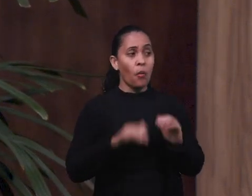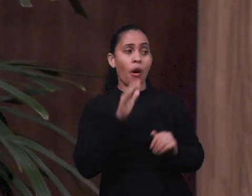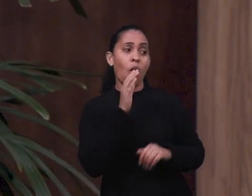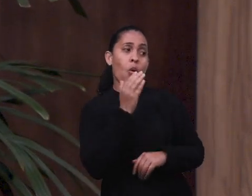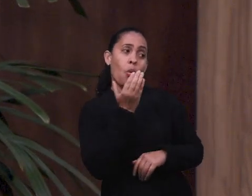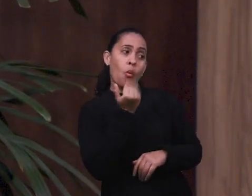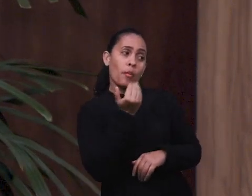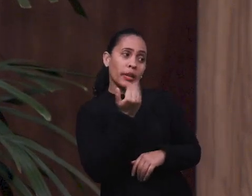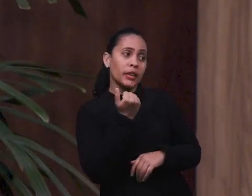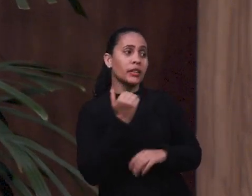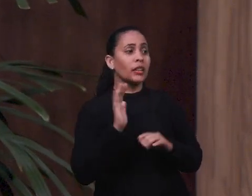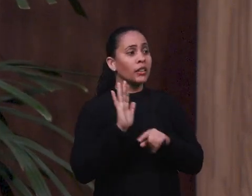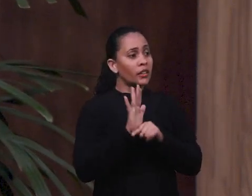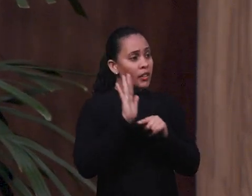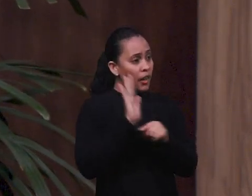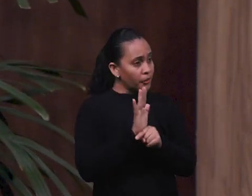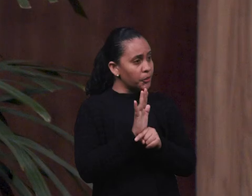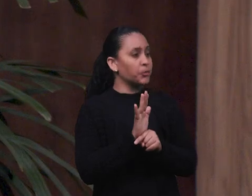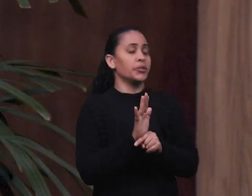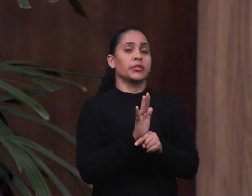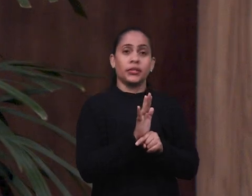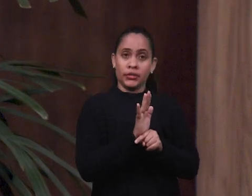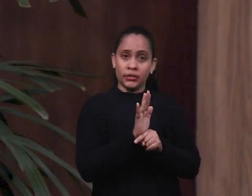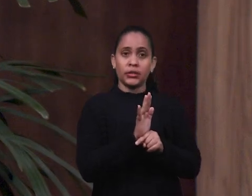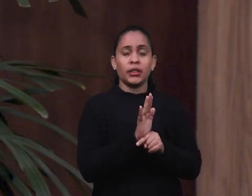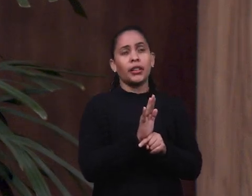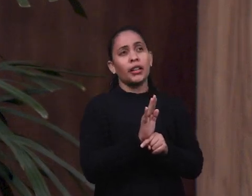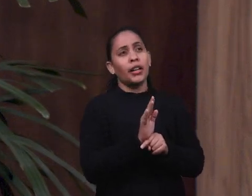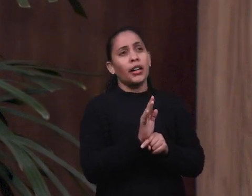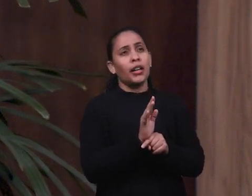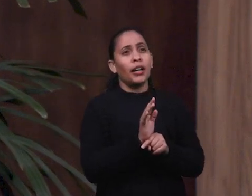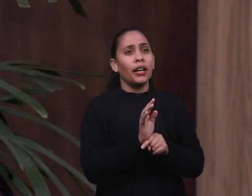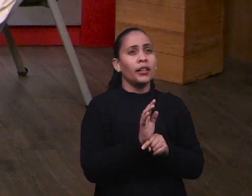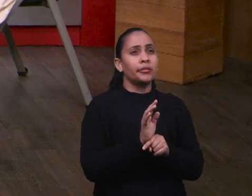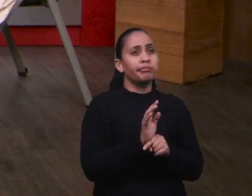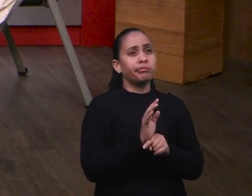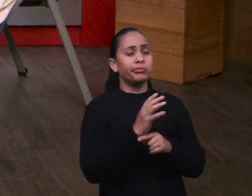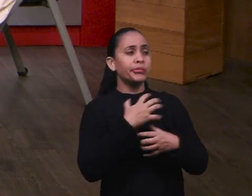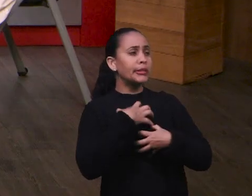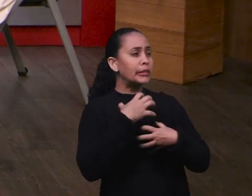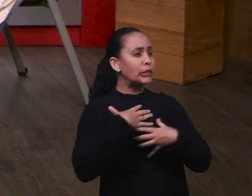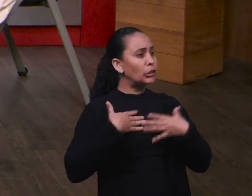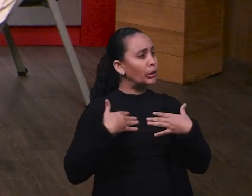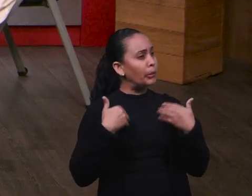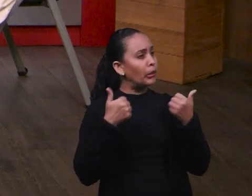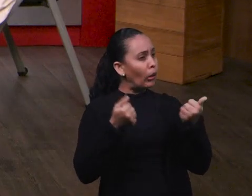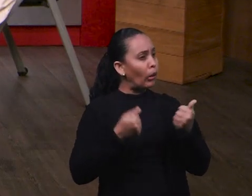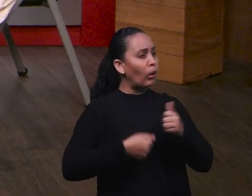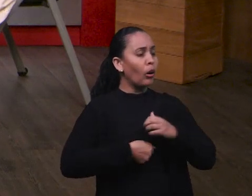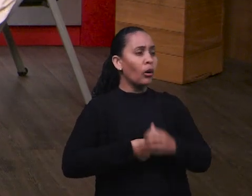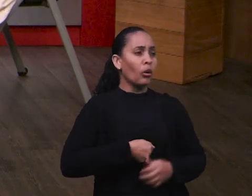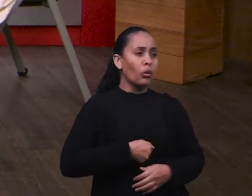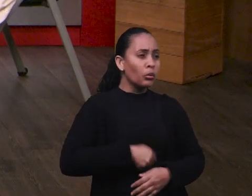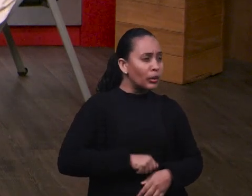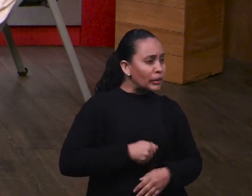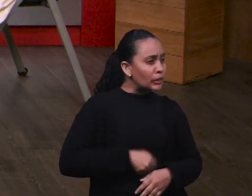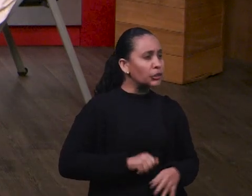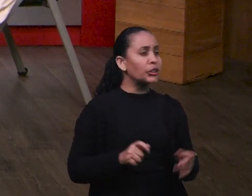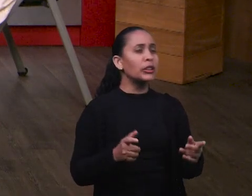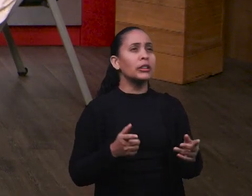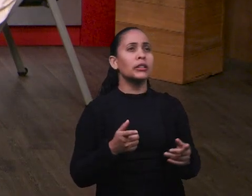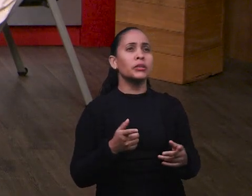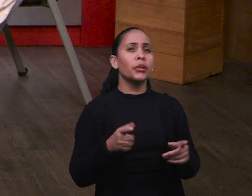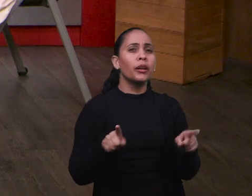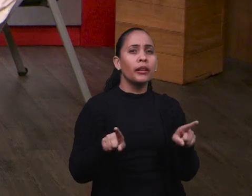a reduzir os efeitos colaterais, tipo enjoo ou o intestino preso, como você já citou também?